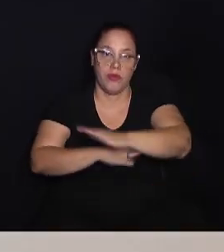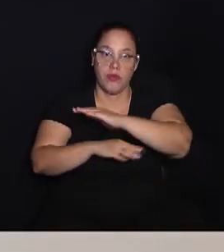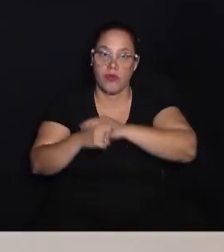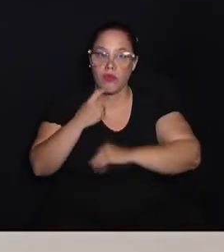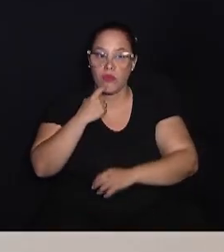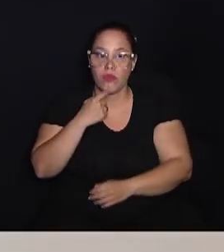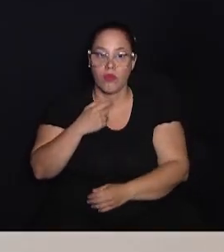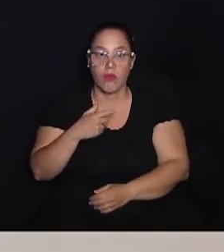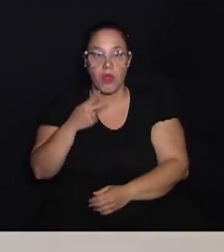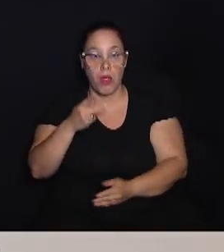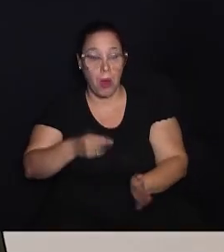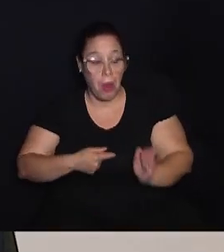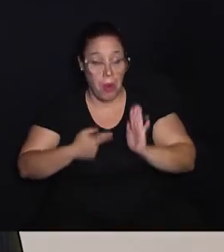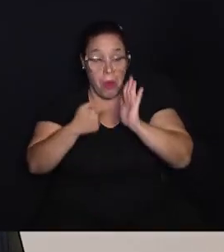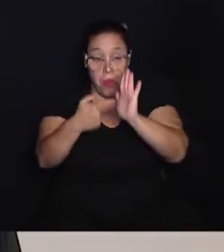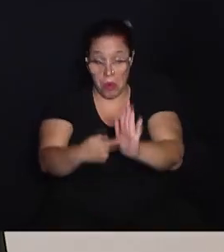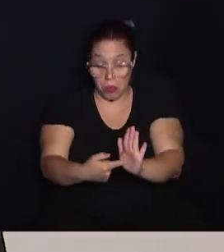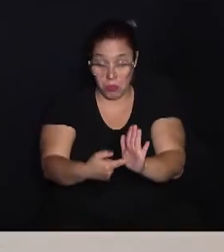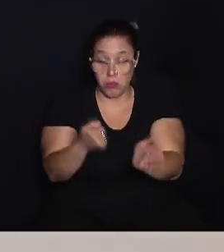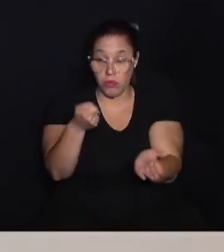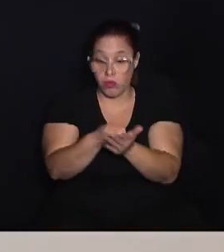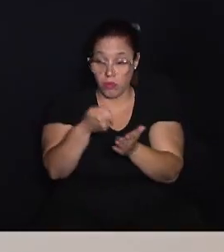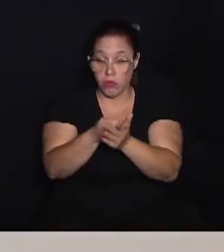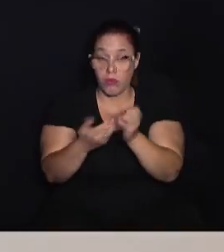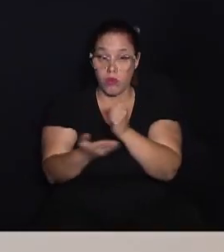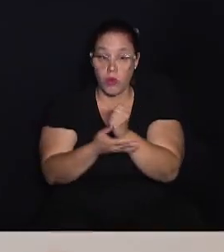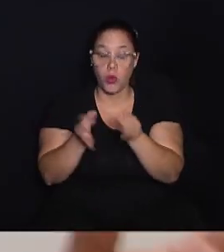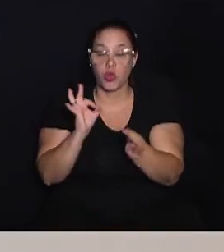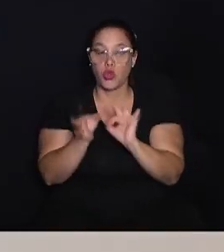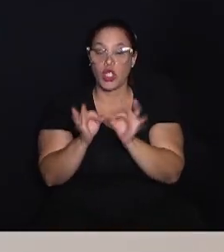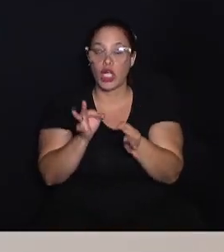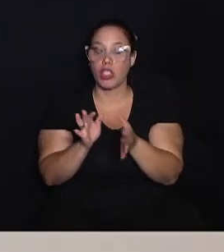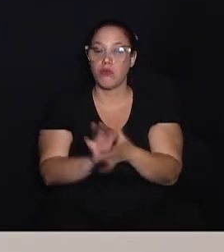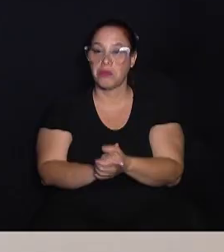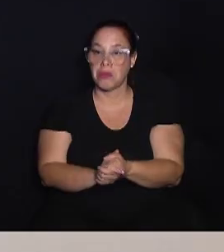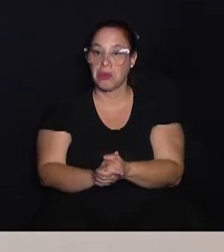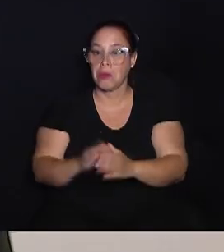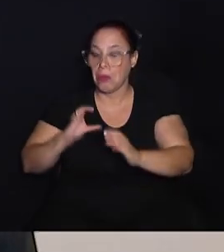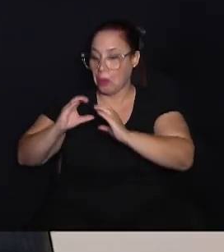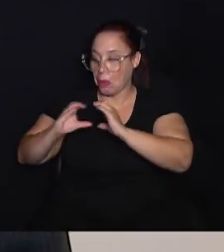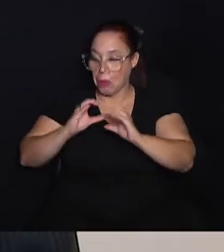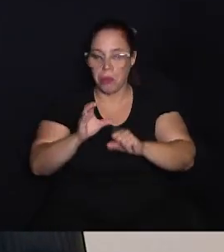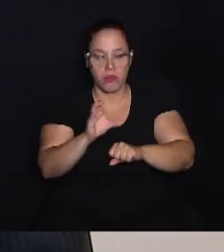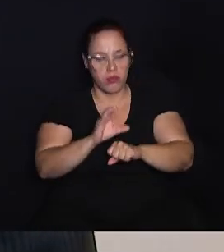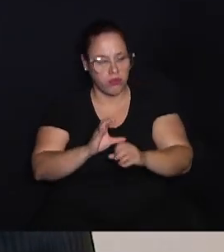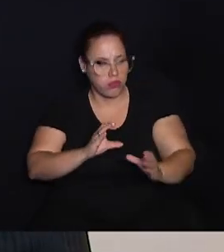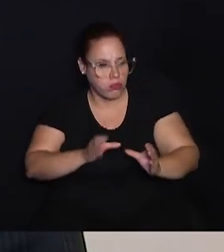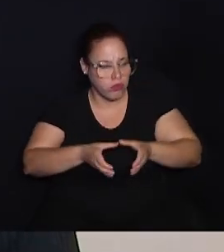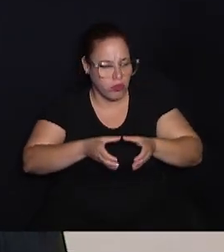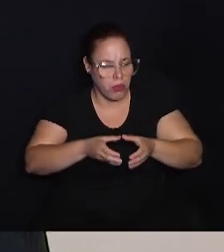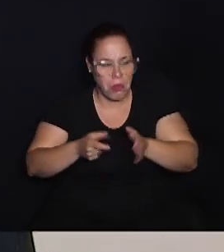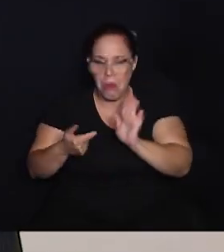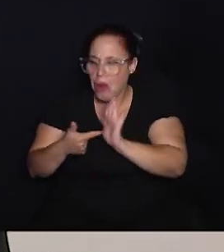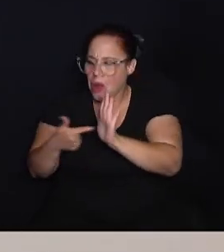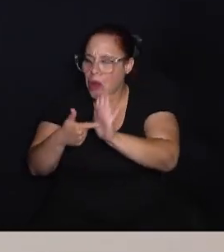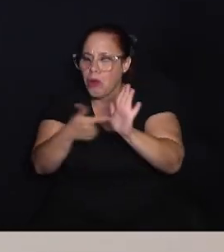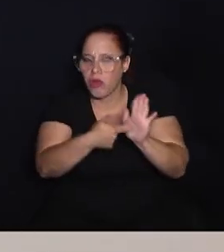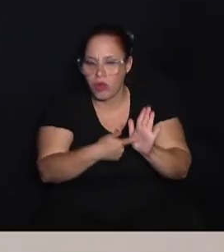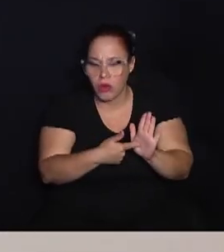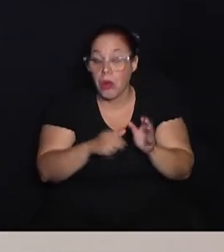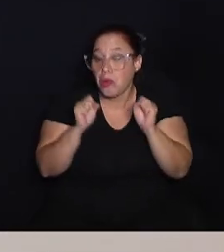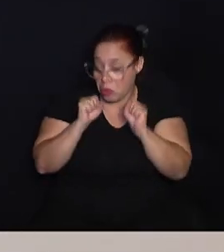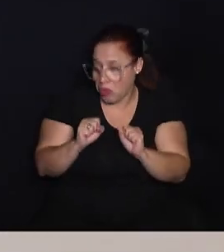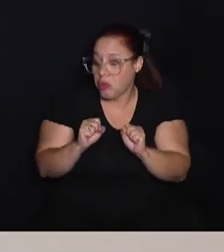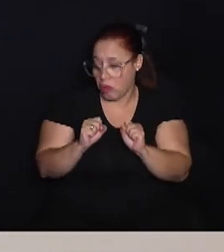comissões aqui da Câmara Municipal de Campinas eu apresentei ele fundamentado de forma jurídica e conversei com as comissões